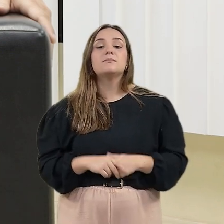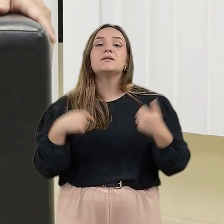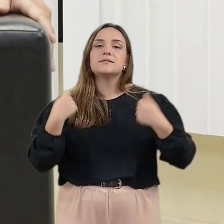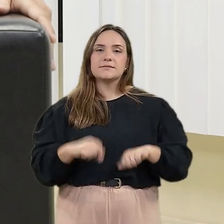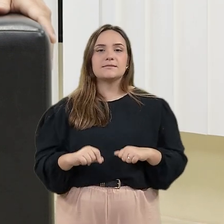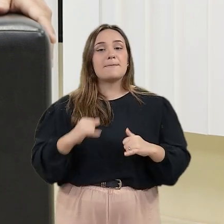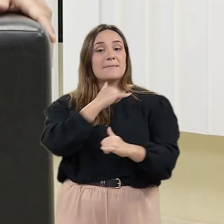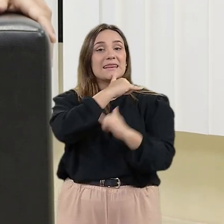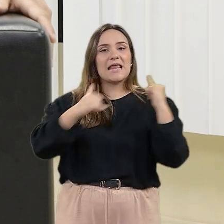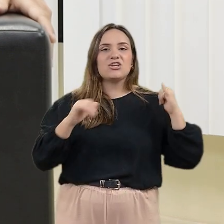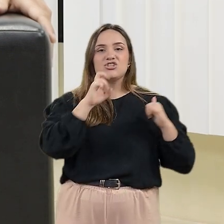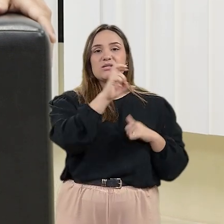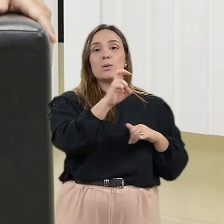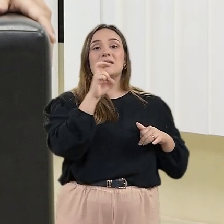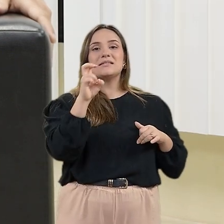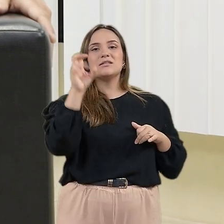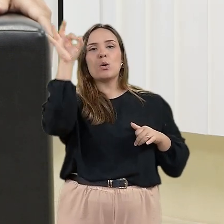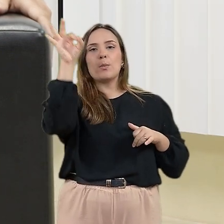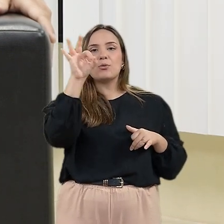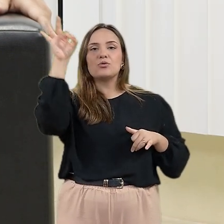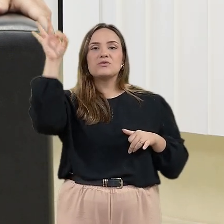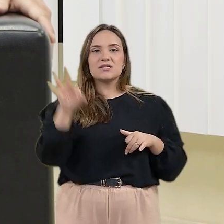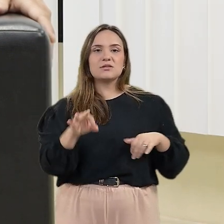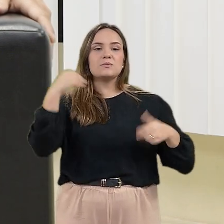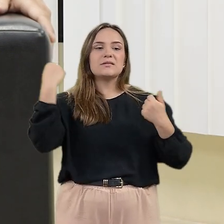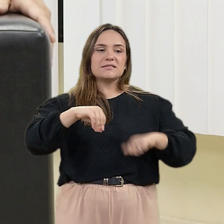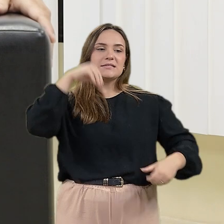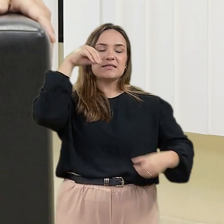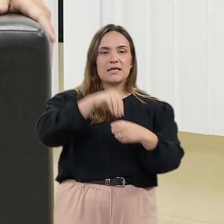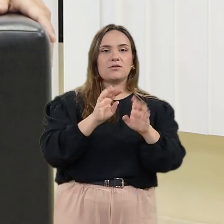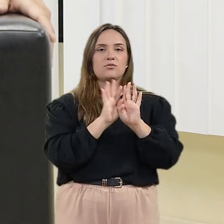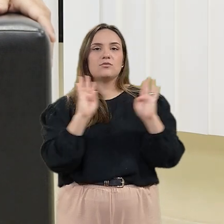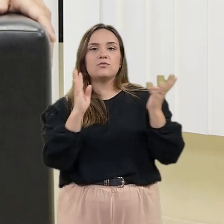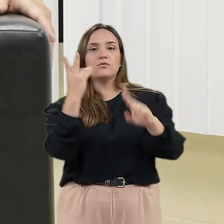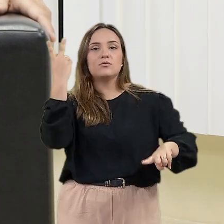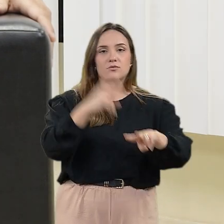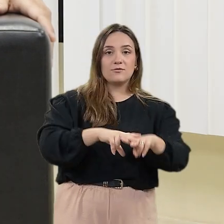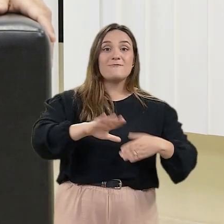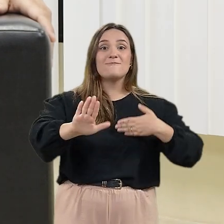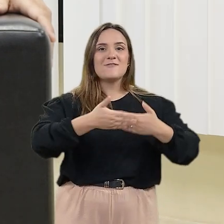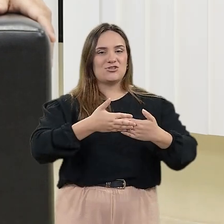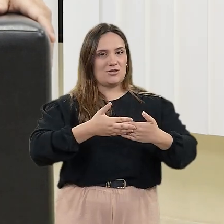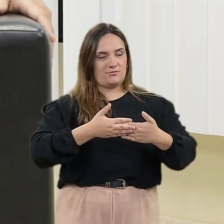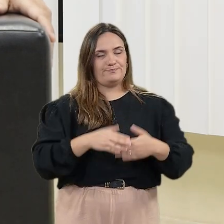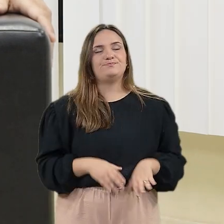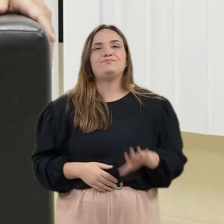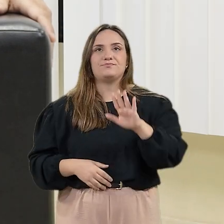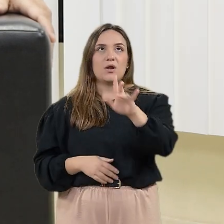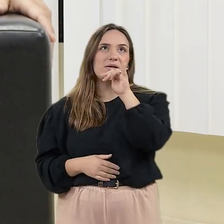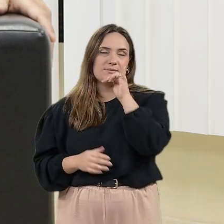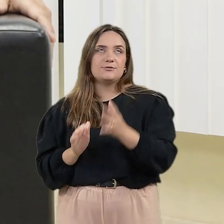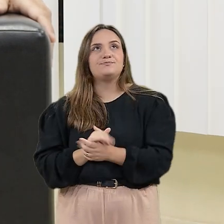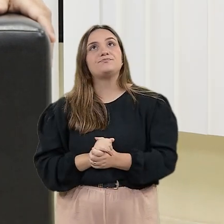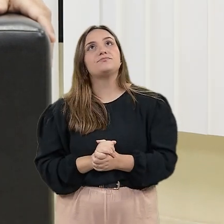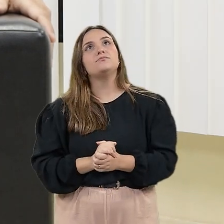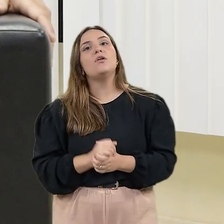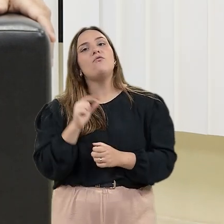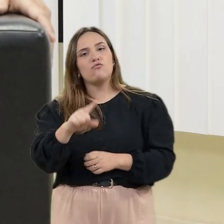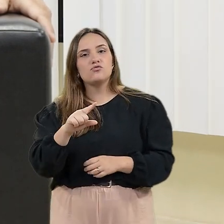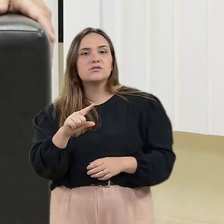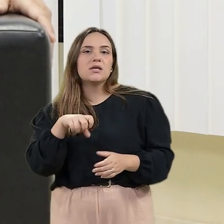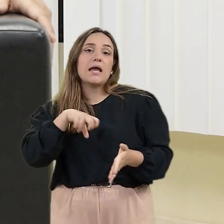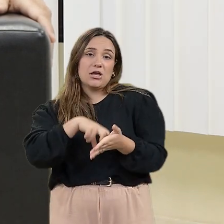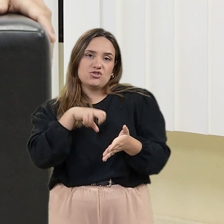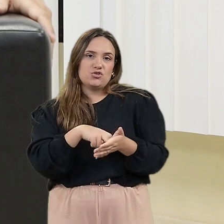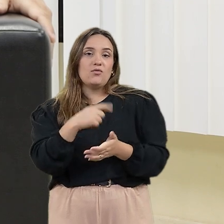cumprir 55% da pena, tá? Se não for reincidente. Então, vamos fazer um cálculo aqui rápido. A pena é de 20 a